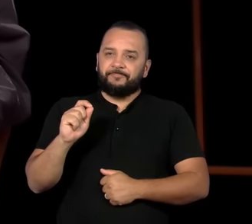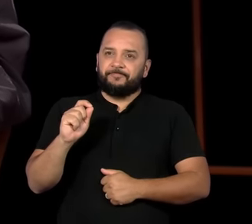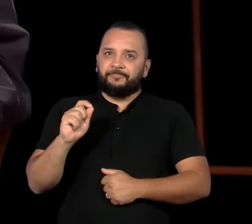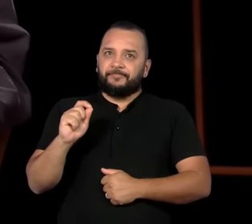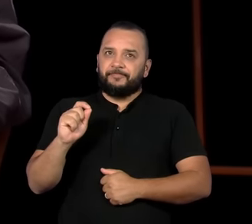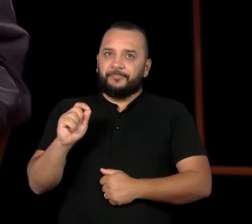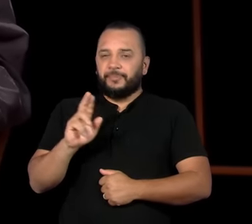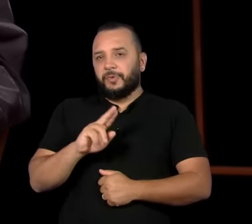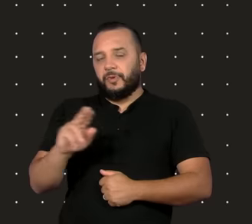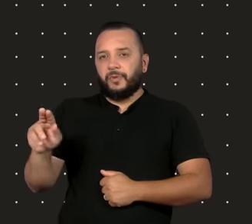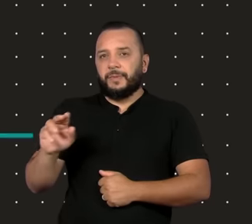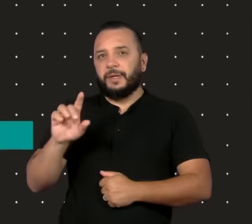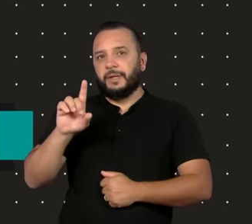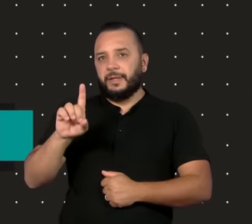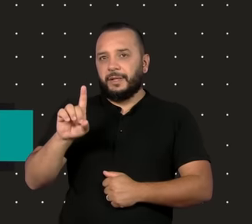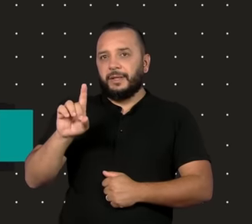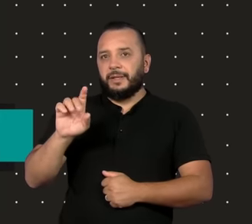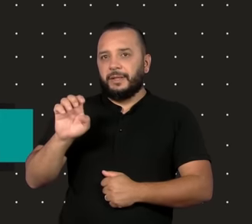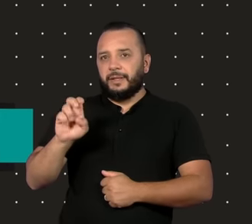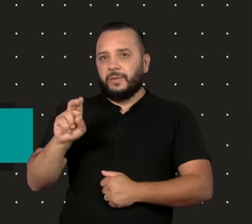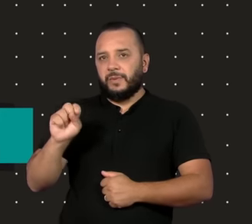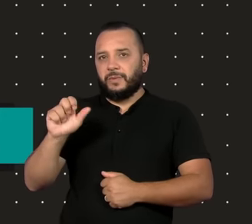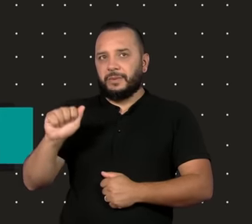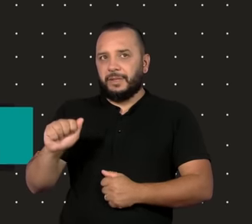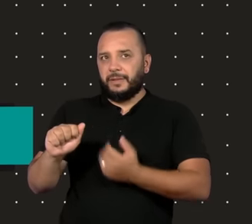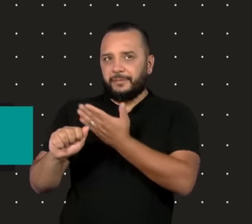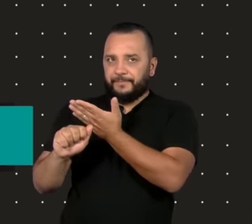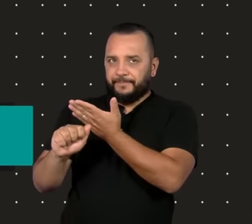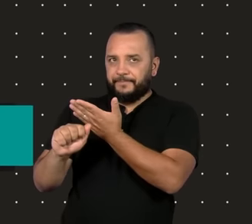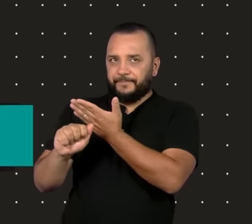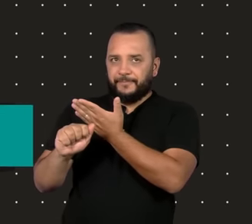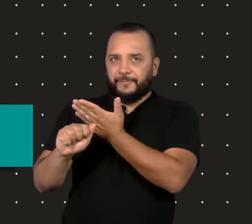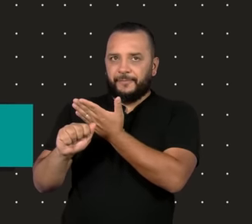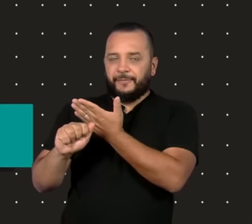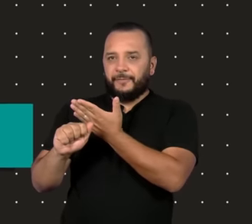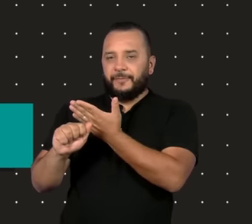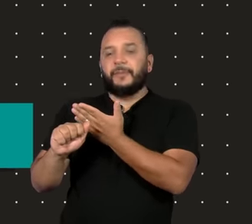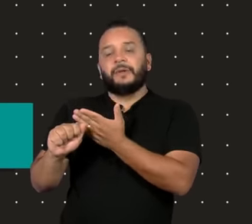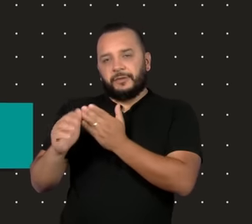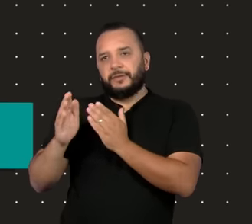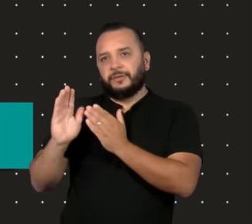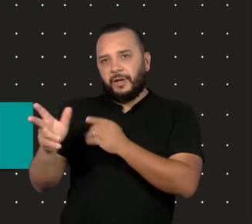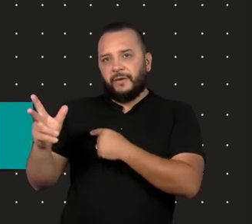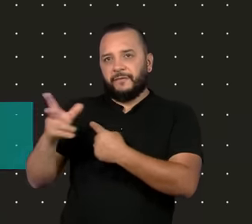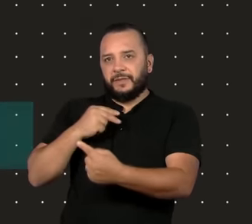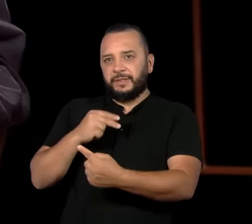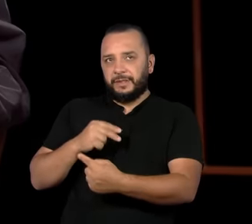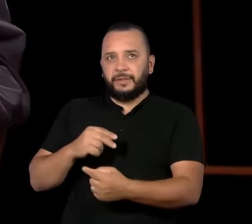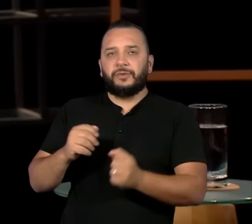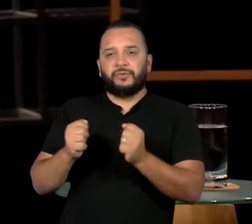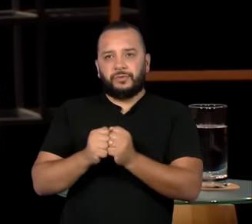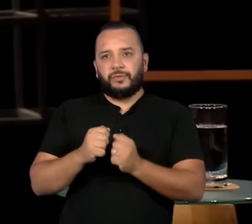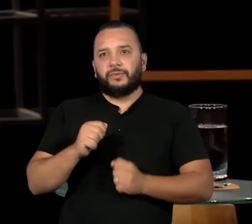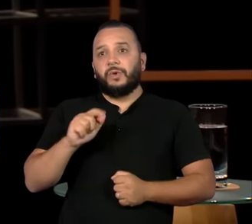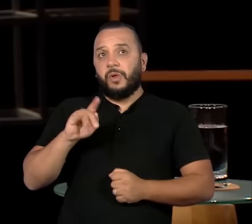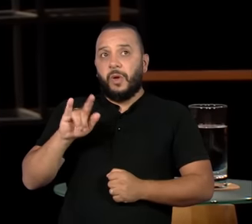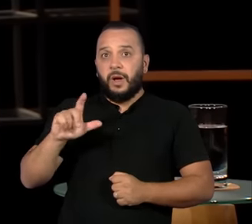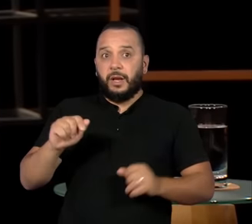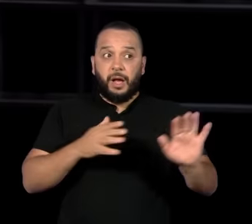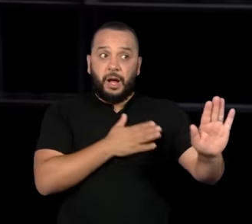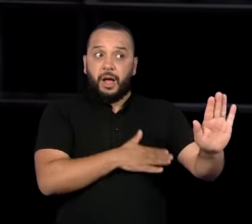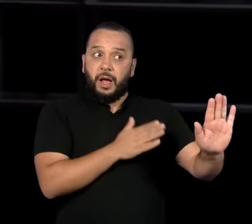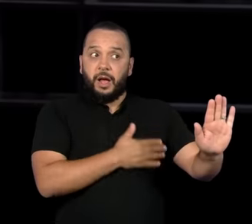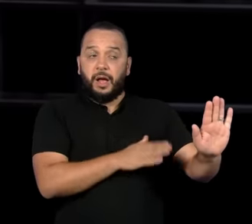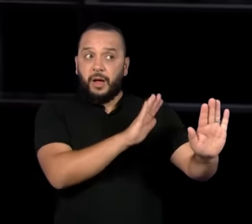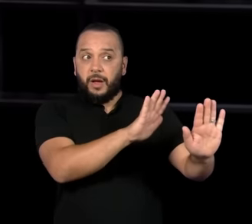A Deusa Vencida, com a Glória Menezes, Tarcísio. Ah, mas você já está adiantando. E o Caminho